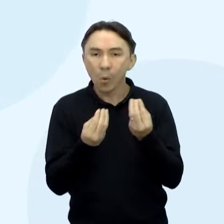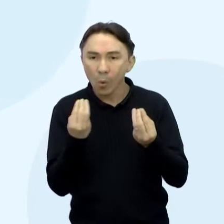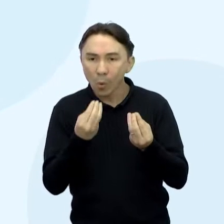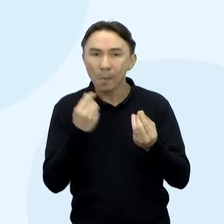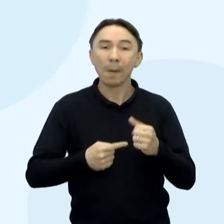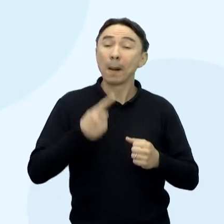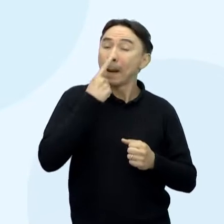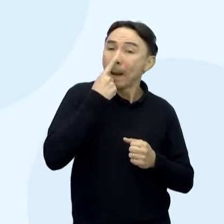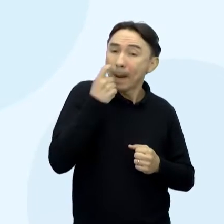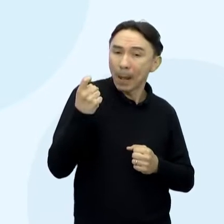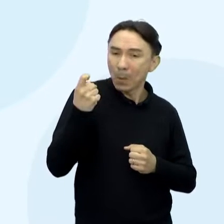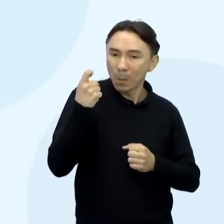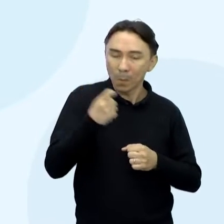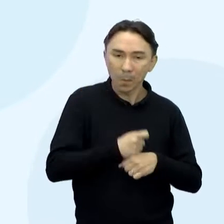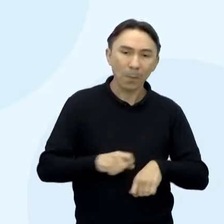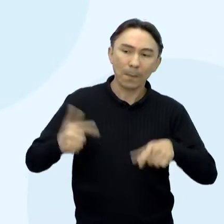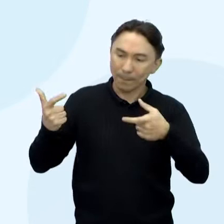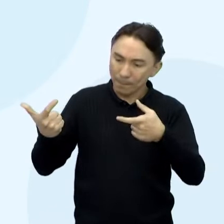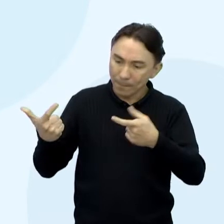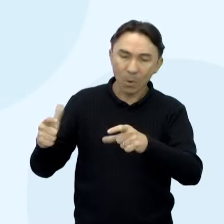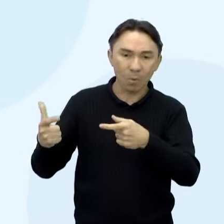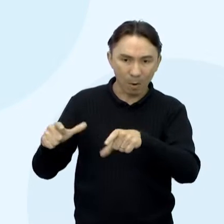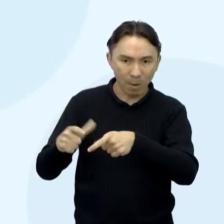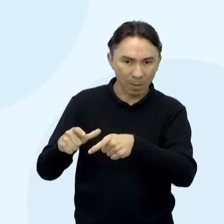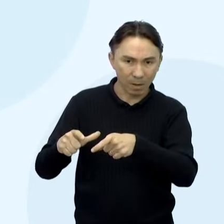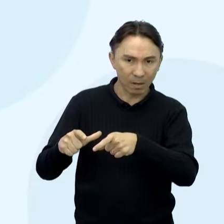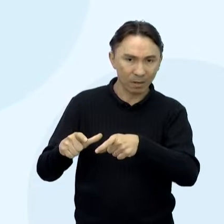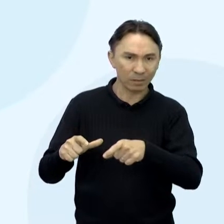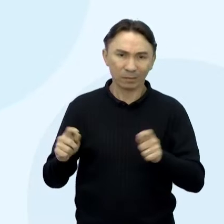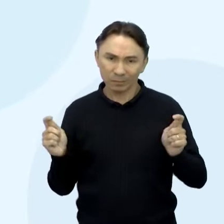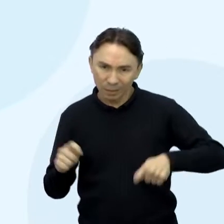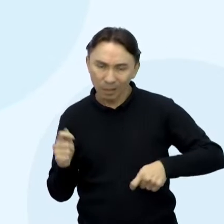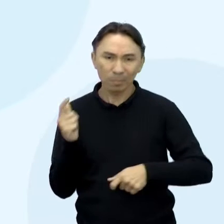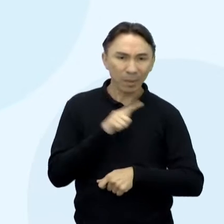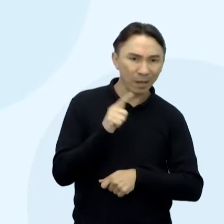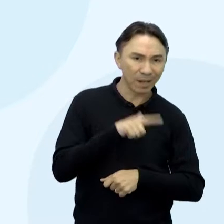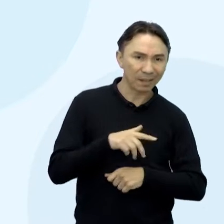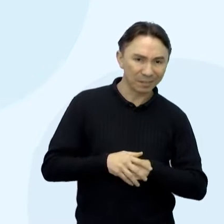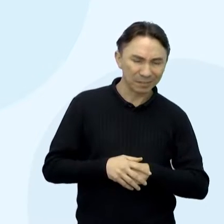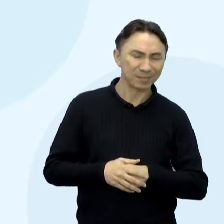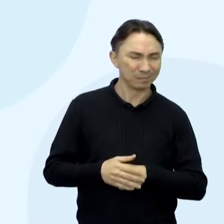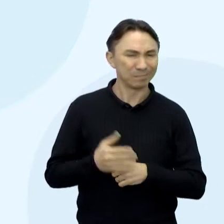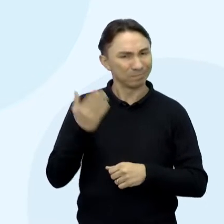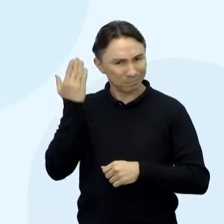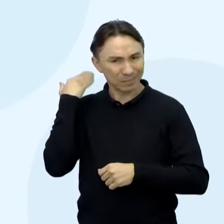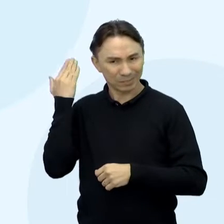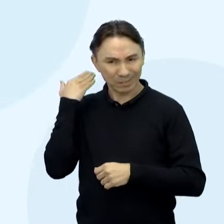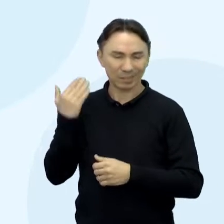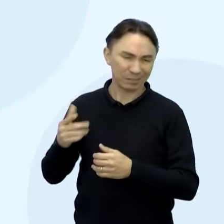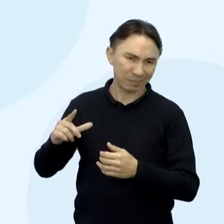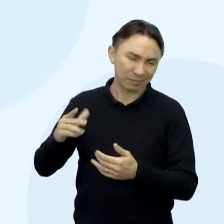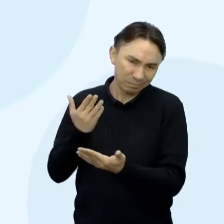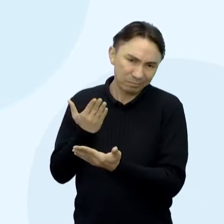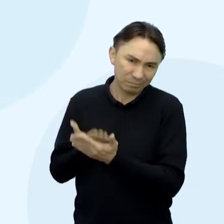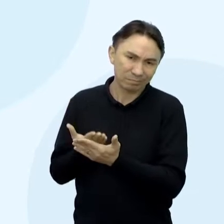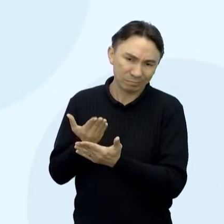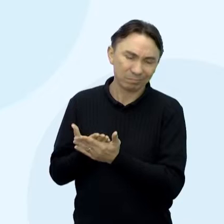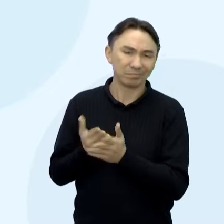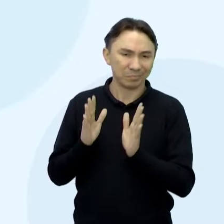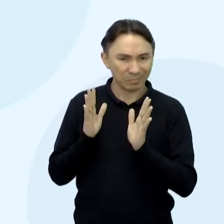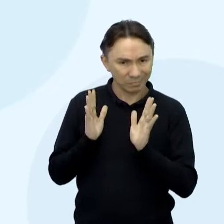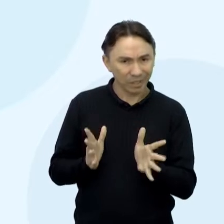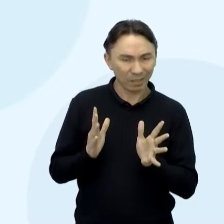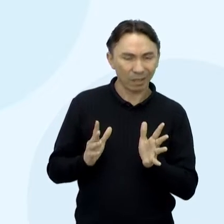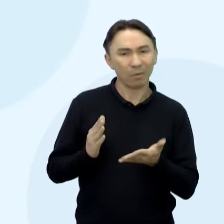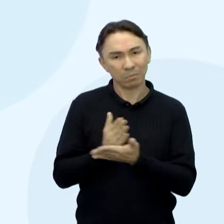a isso? Utilizando os conceitos que já vimos até o momento, né, que a gente já conversou um pouco sobre isso em aulas